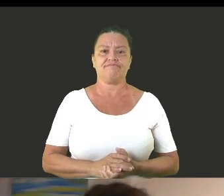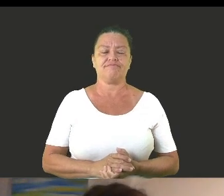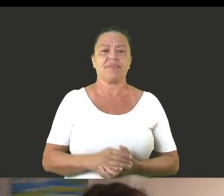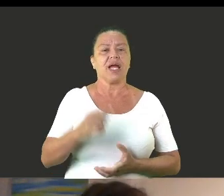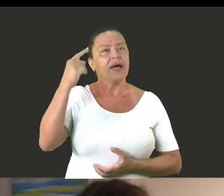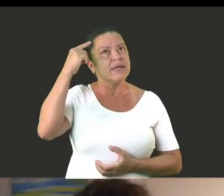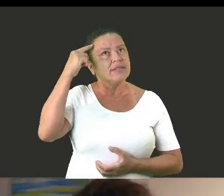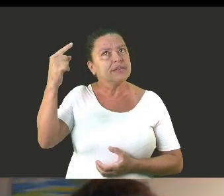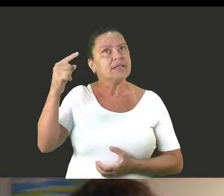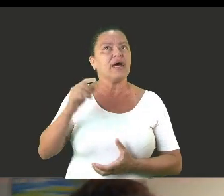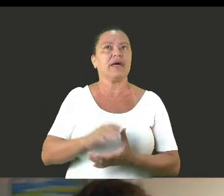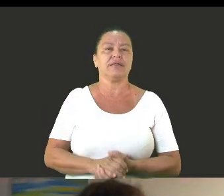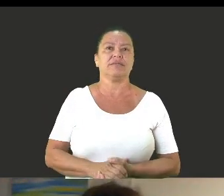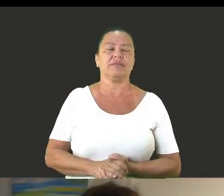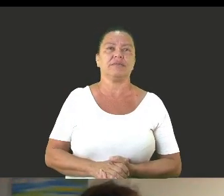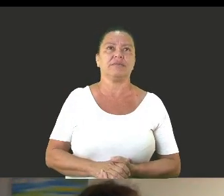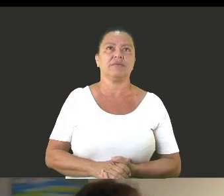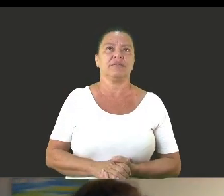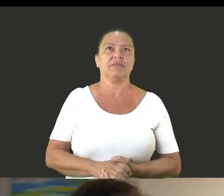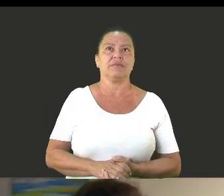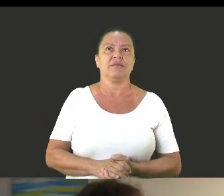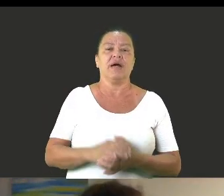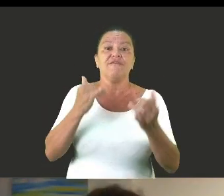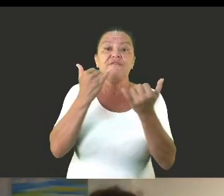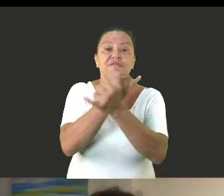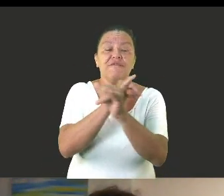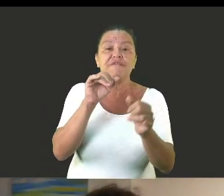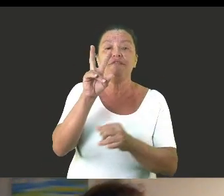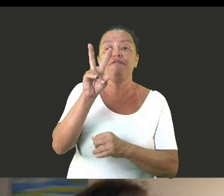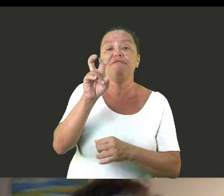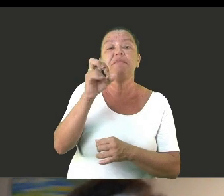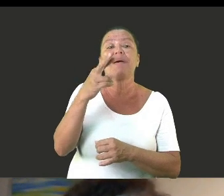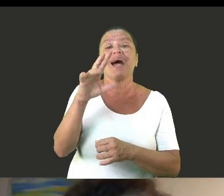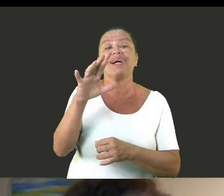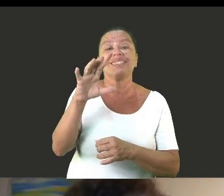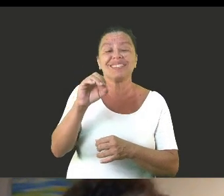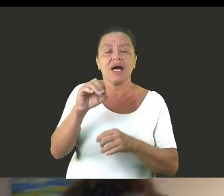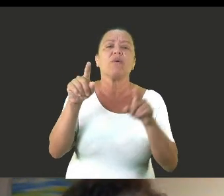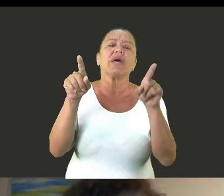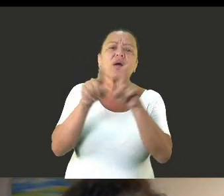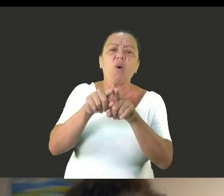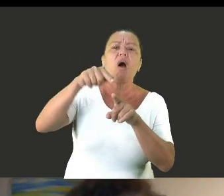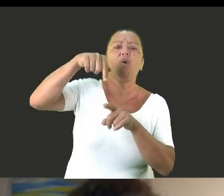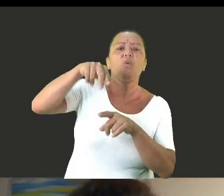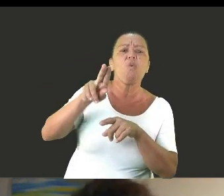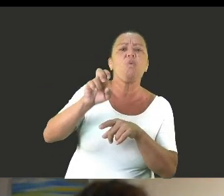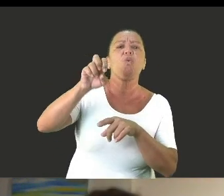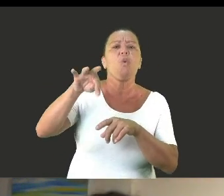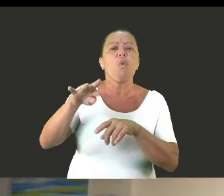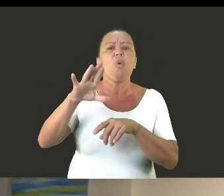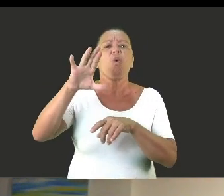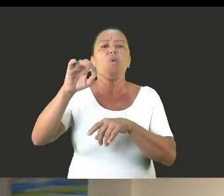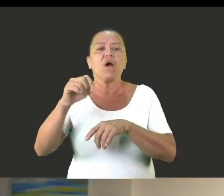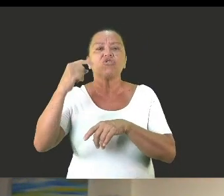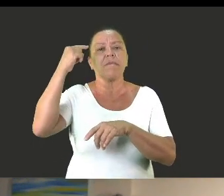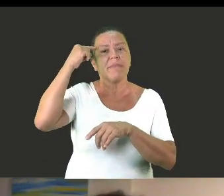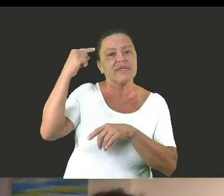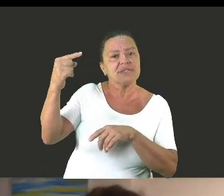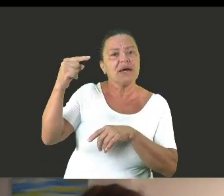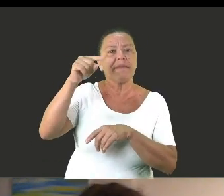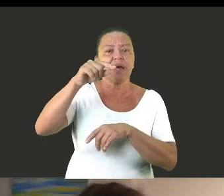ideia de campo vibracional e a um modelo quântico de pensamento, né? Quando a gente fala